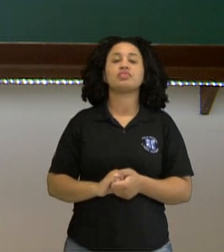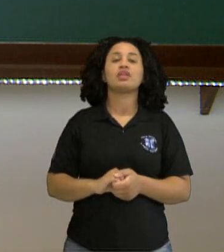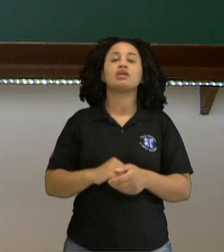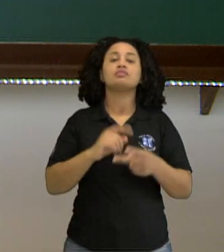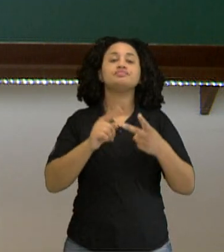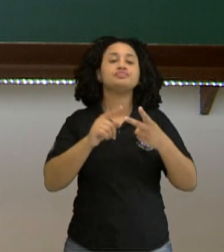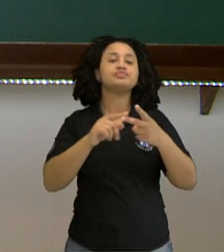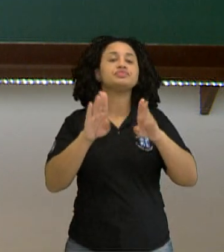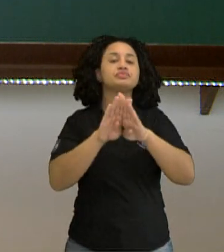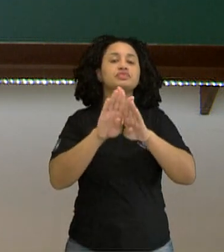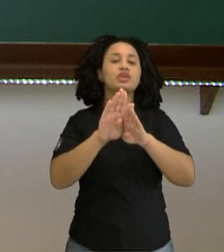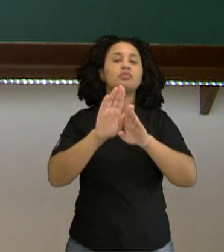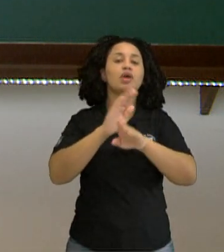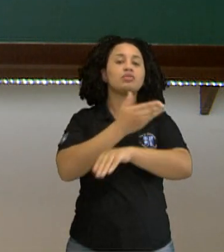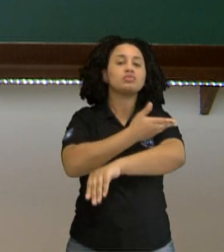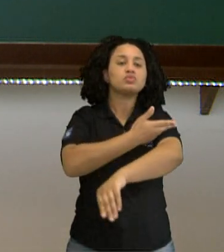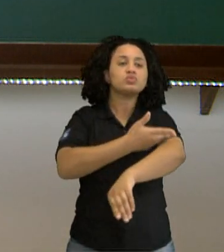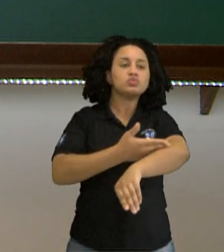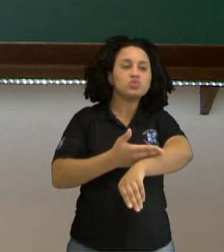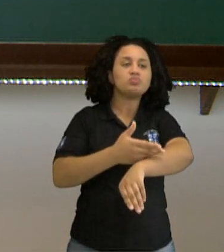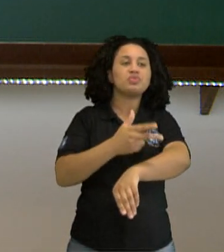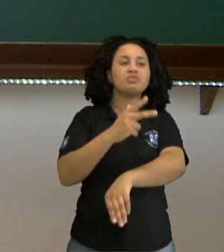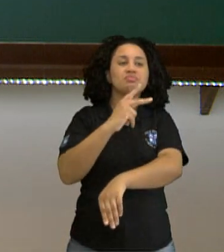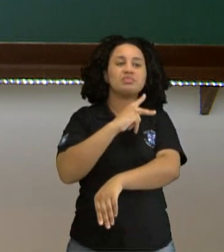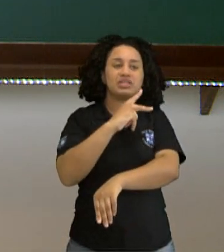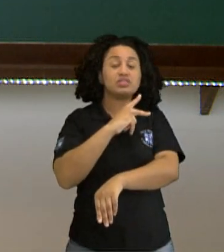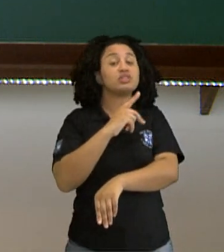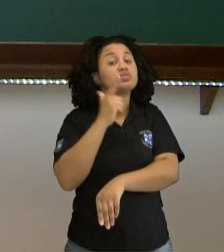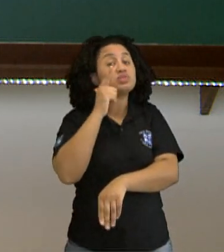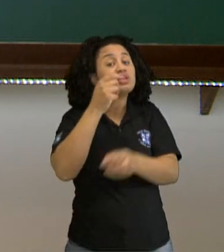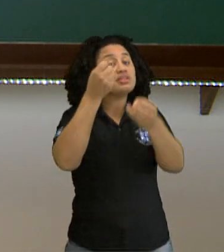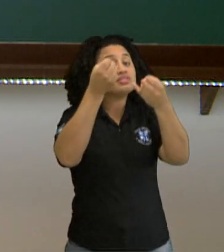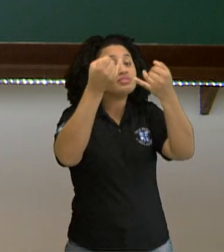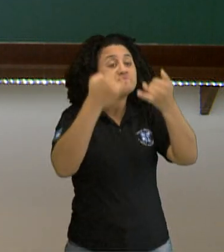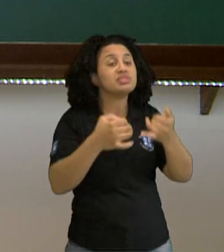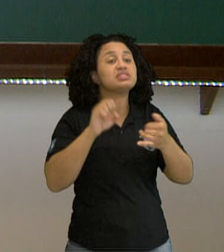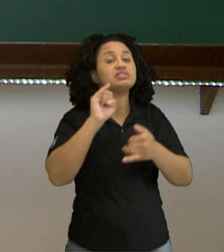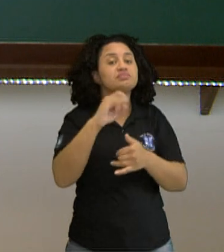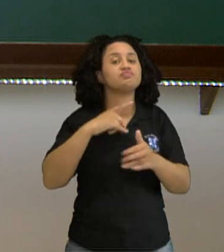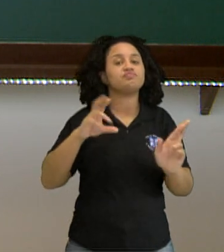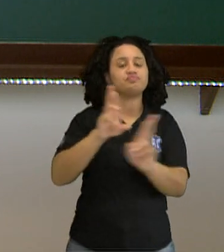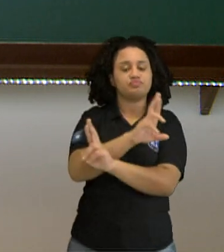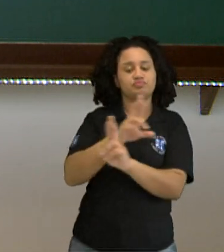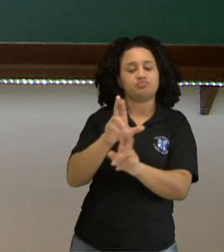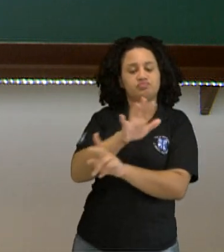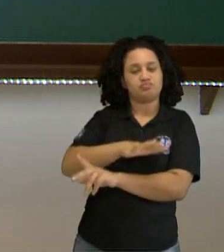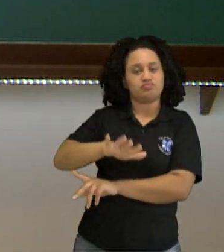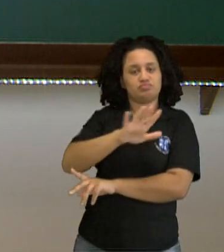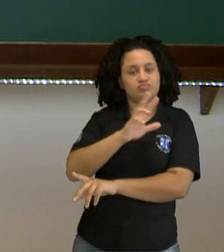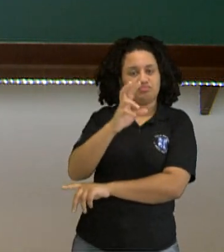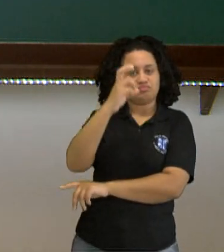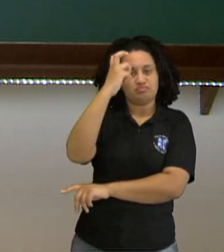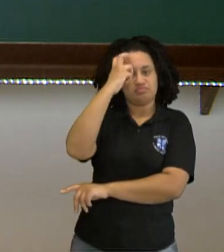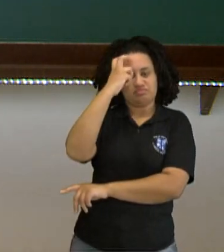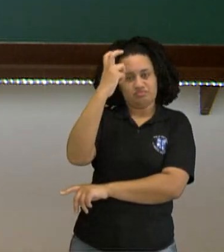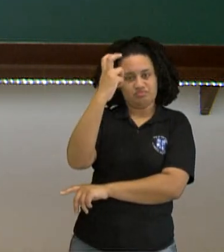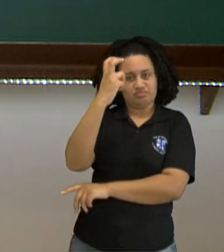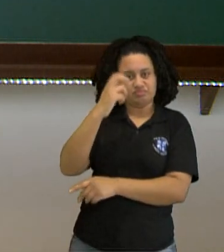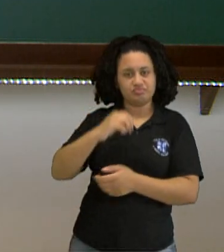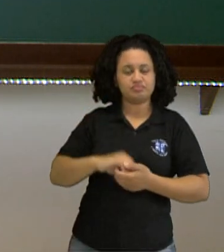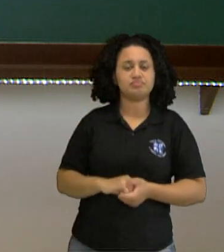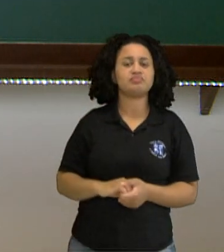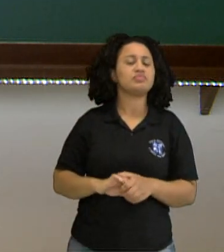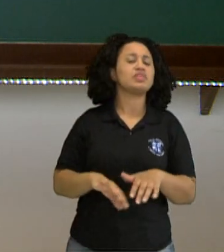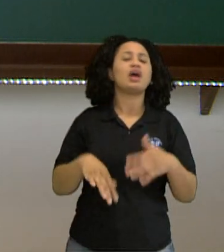costume particular só pode ser explicado se relacionado ao seu contexto cultural. Quer dizer,